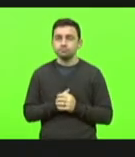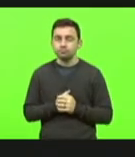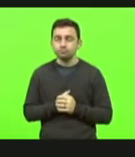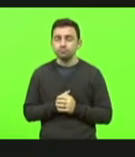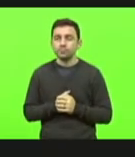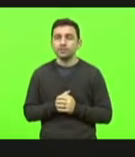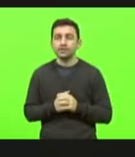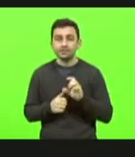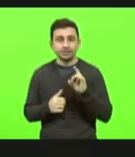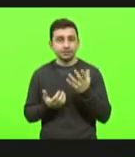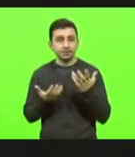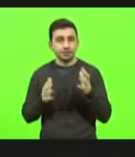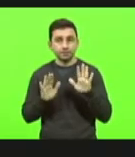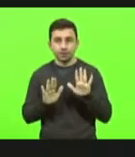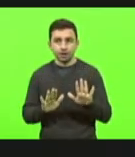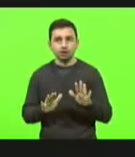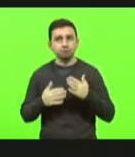permanecer.